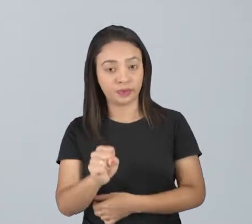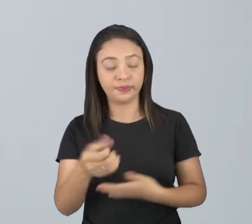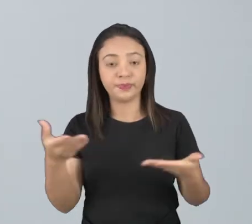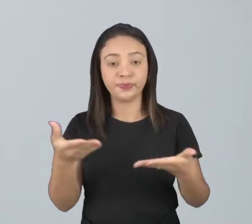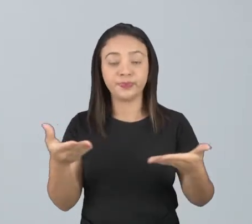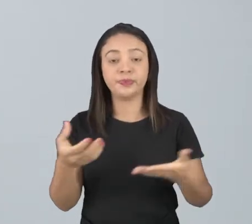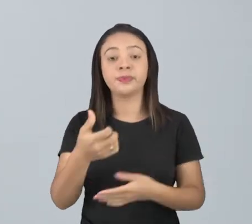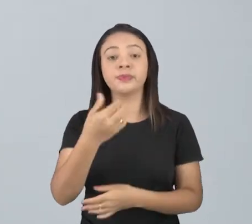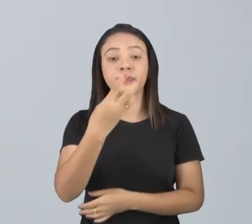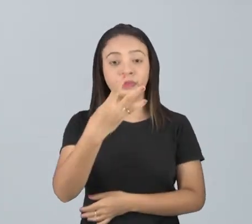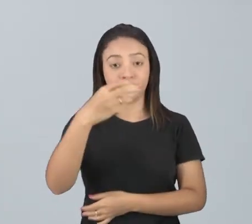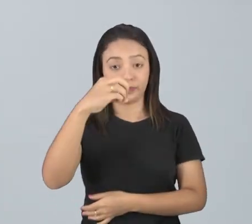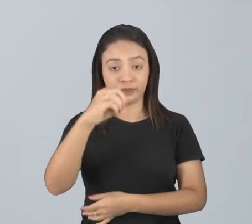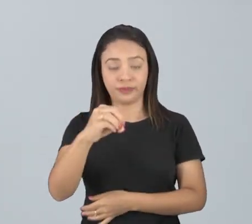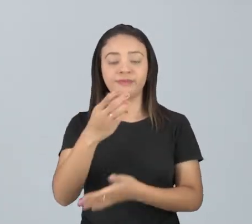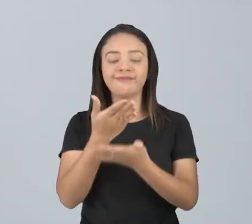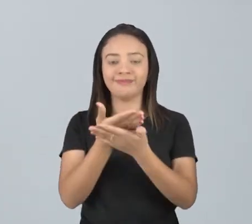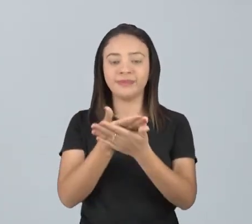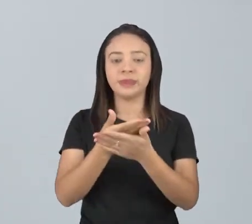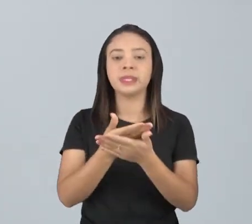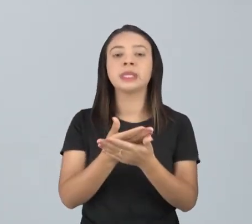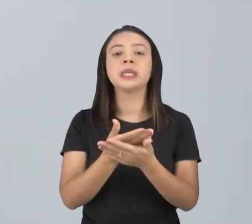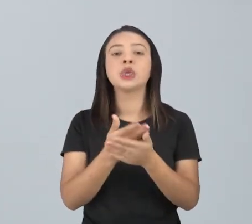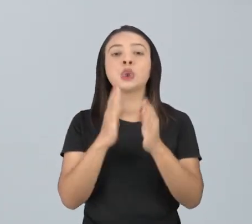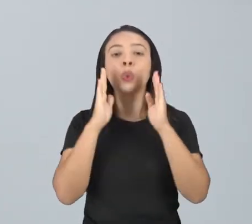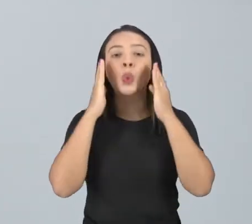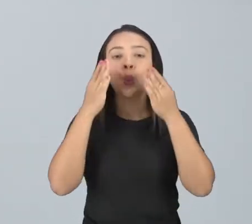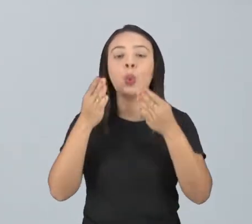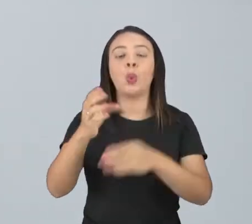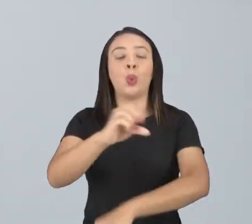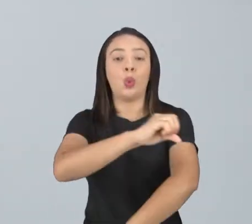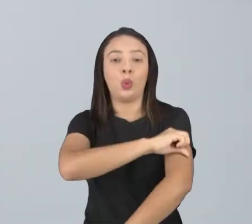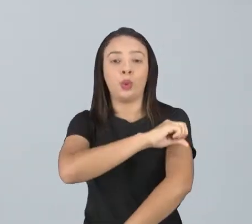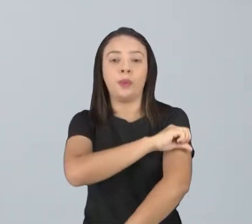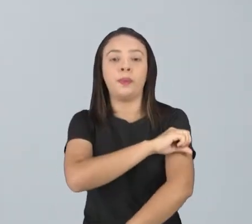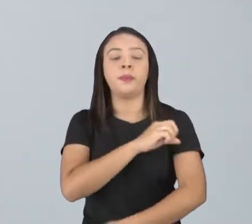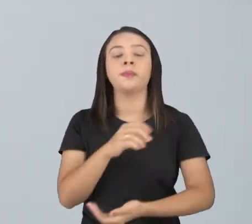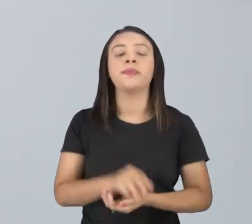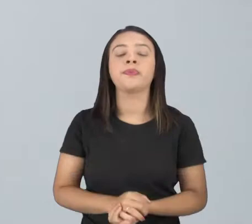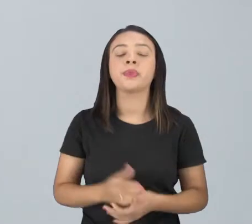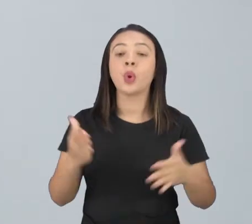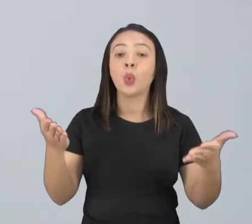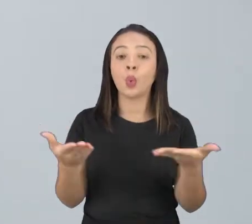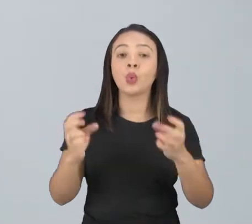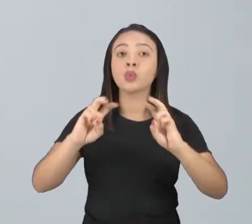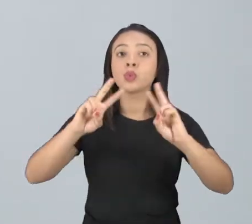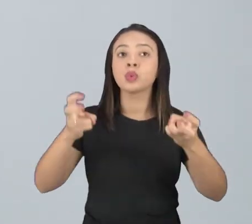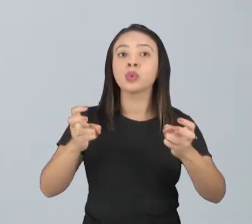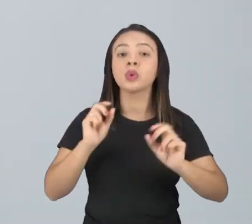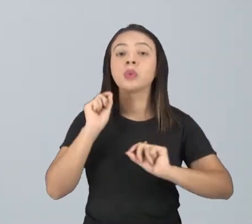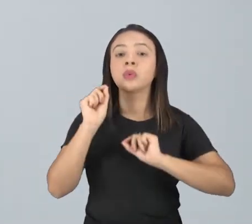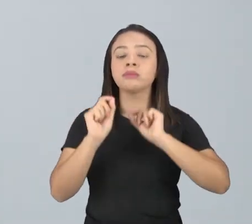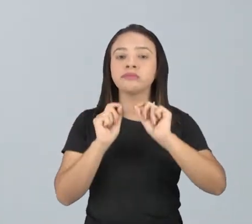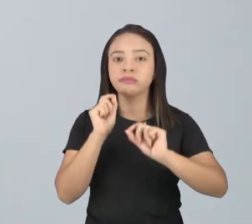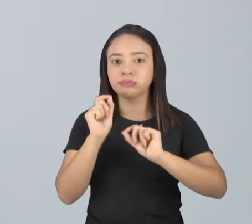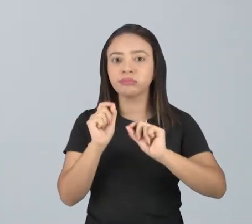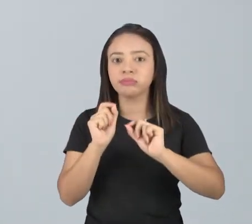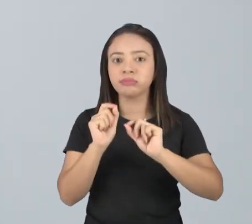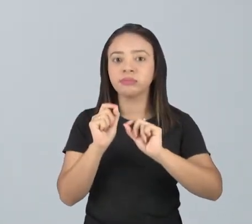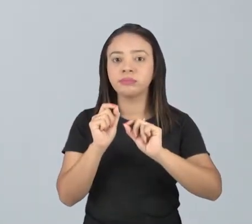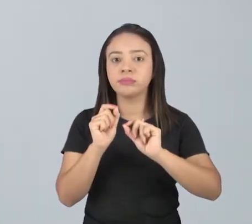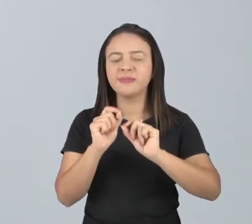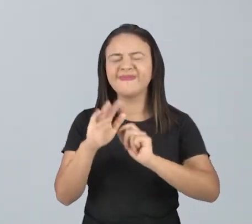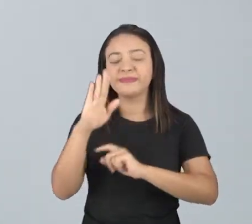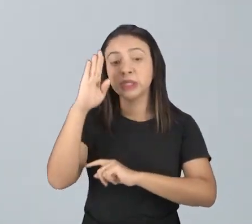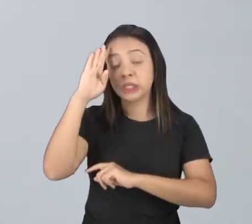para o 9º ano do Ensino Fundamental. Na aula de hoje, a gente vai discutir um pouquinho sobre um assunto que,